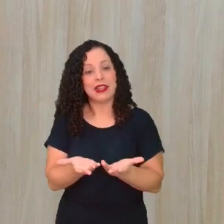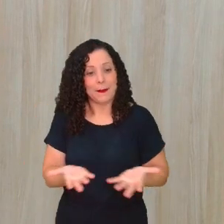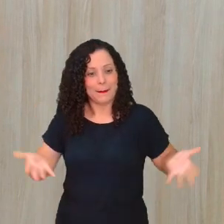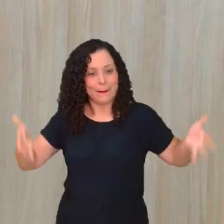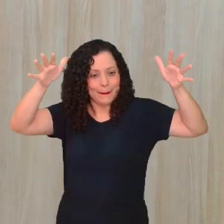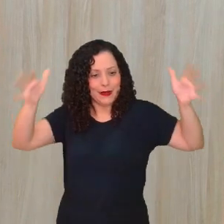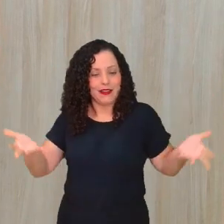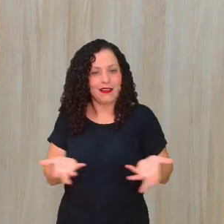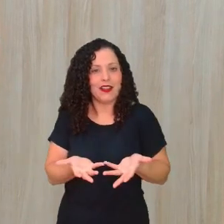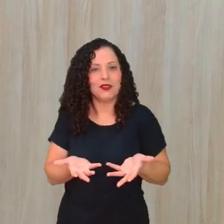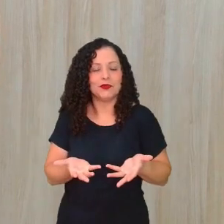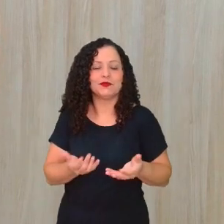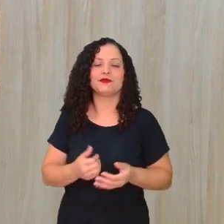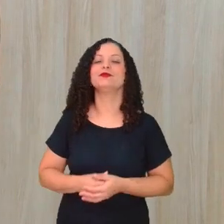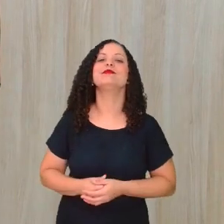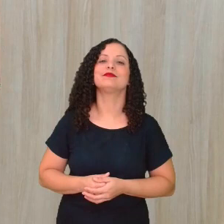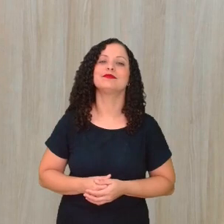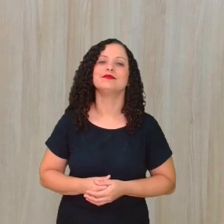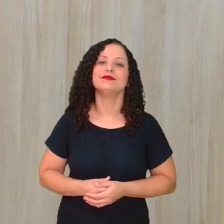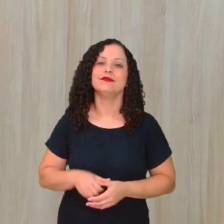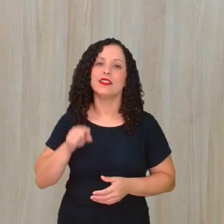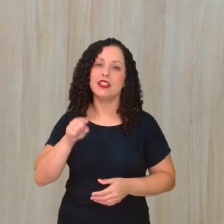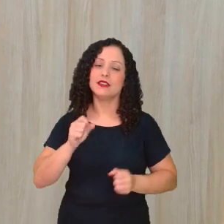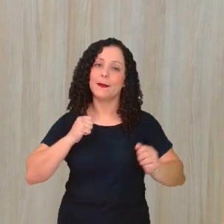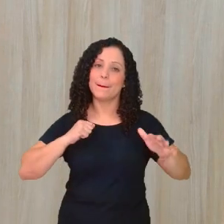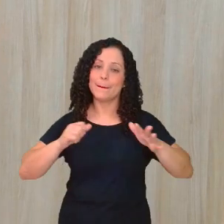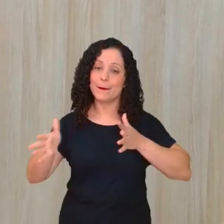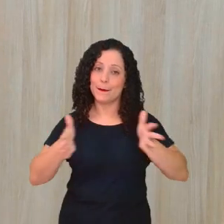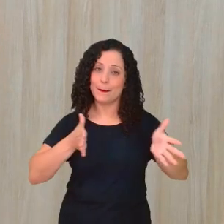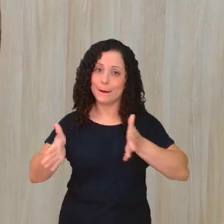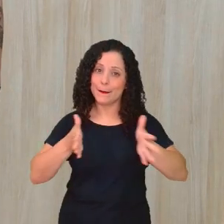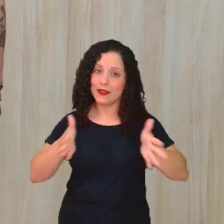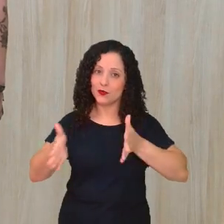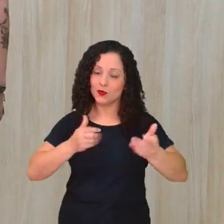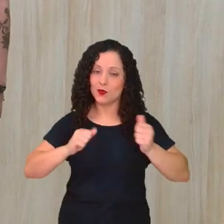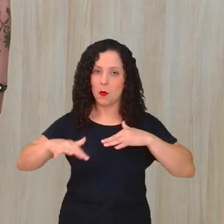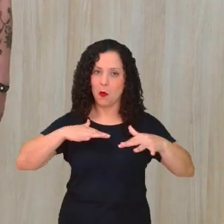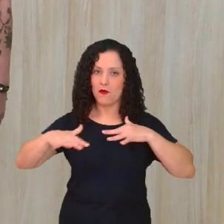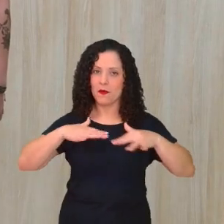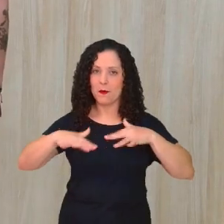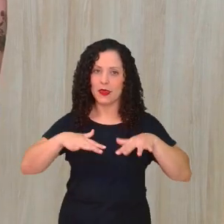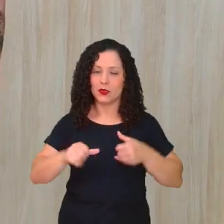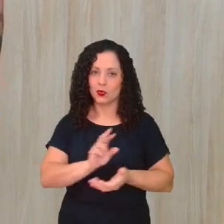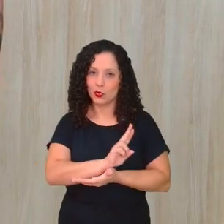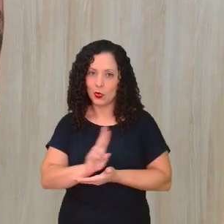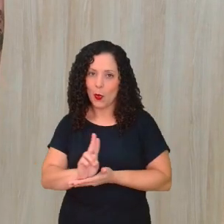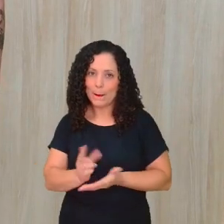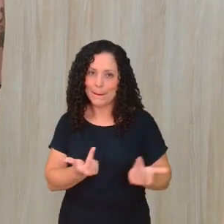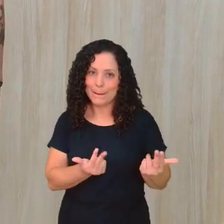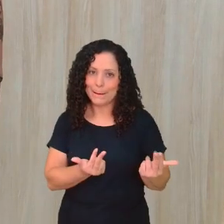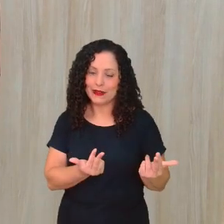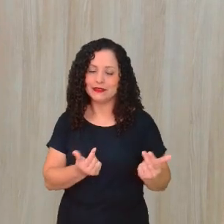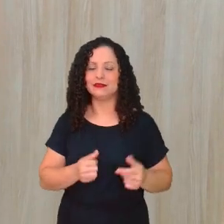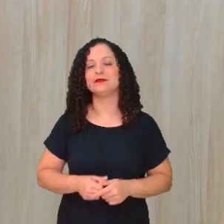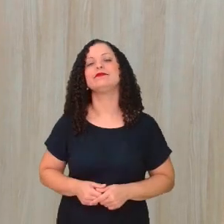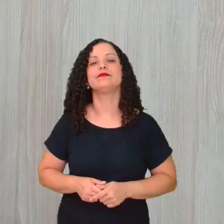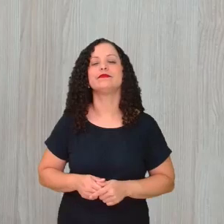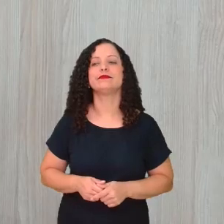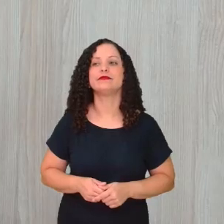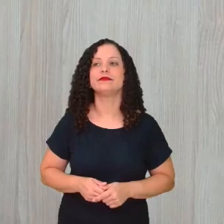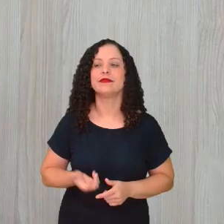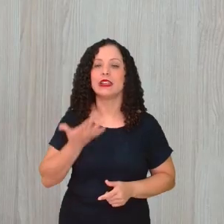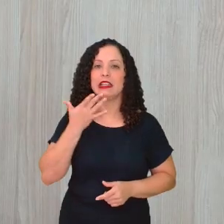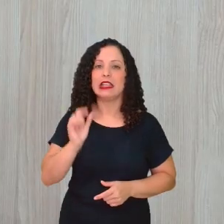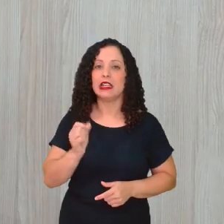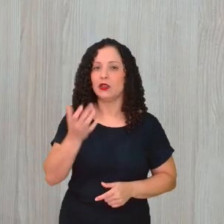uniu aos outros, o movimento ficou conhecido como balaiada justamente Ô, por... Vanessa, e para quem não sabe o